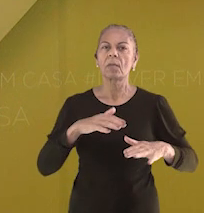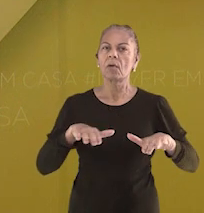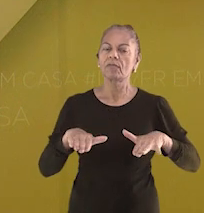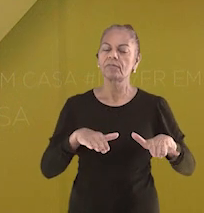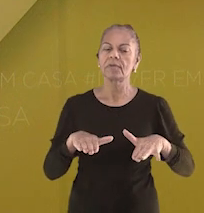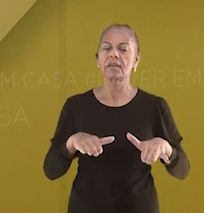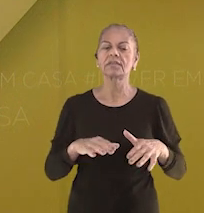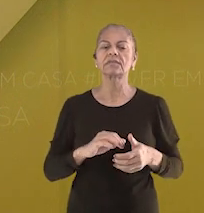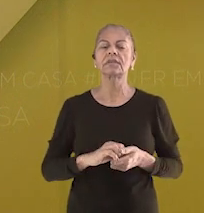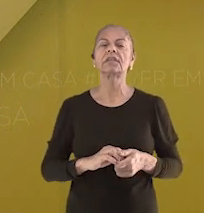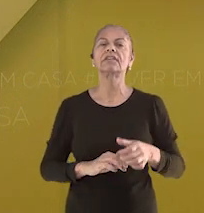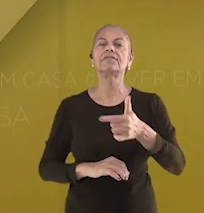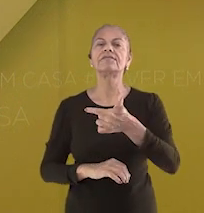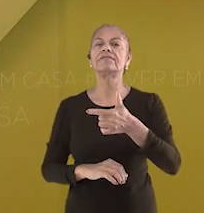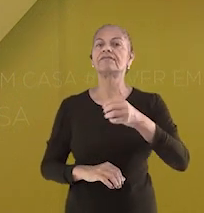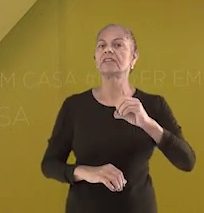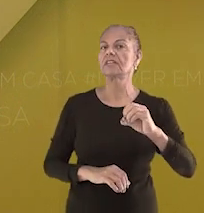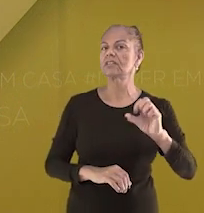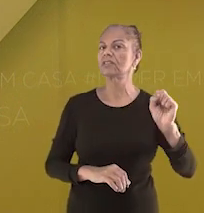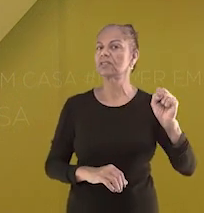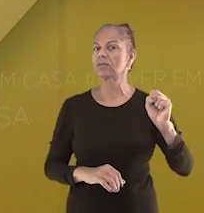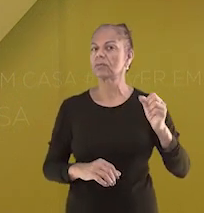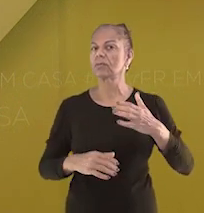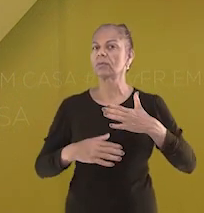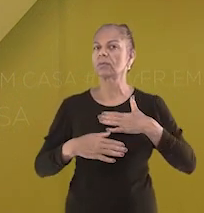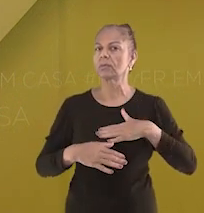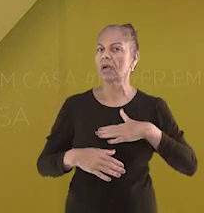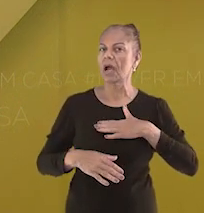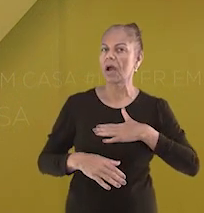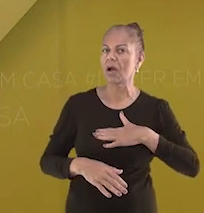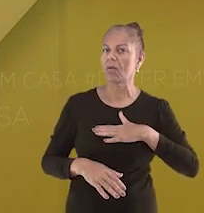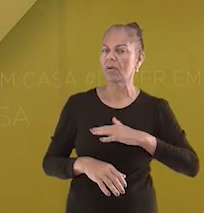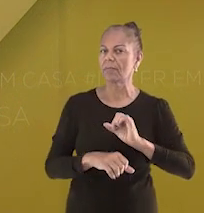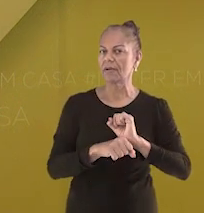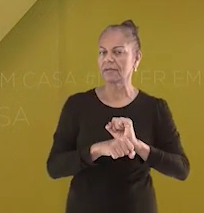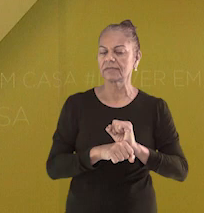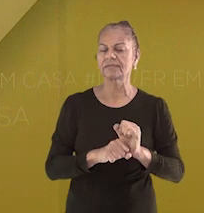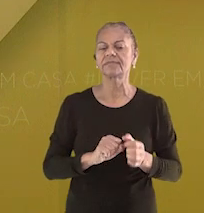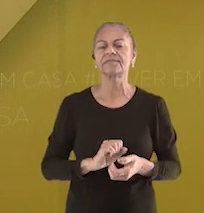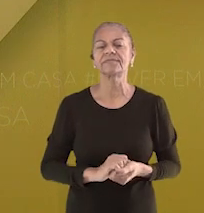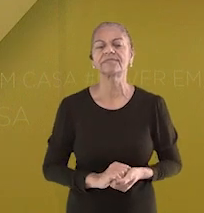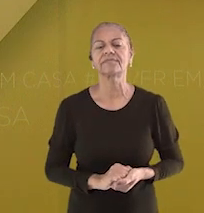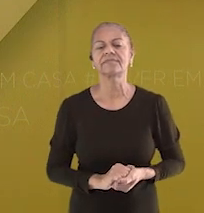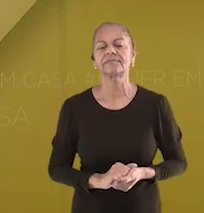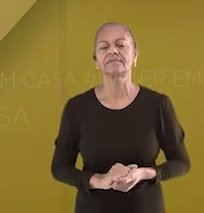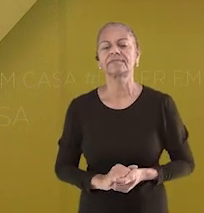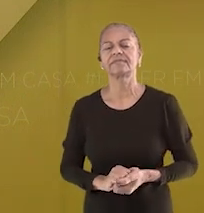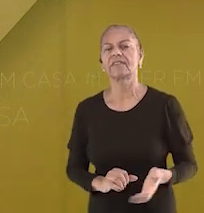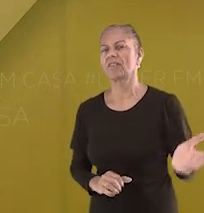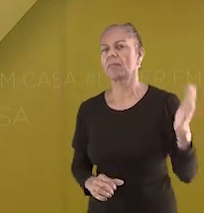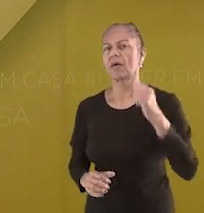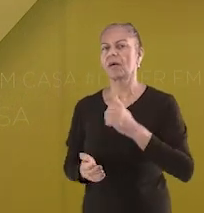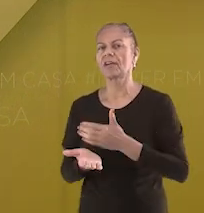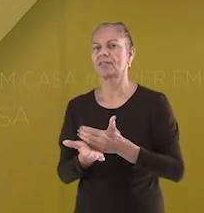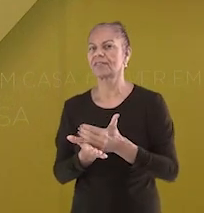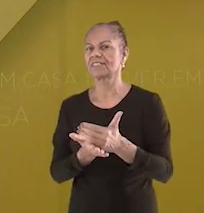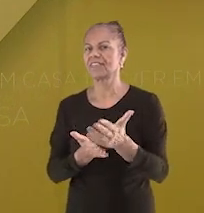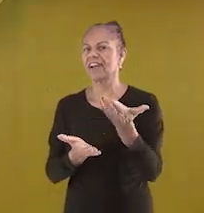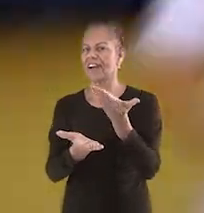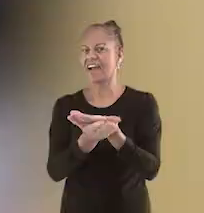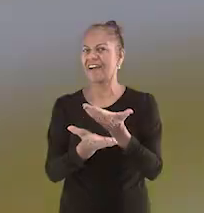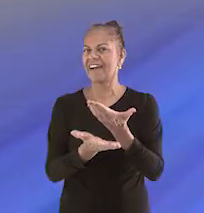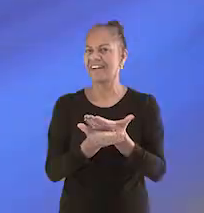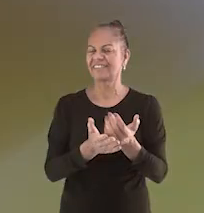próximo exercício, sempre estarei demonstrando a sua execução antes. Bora começar? Partiu, aulão! Vamos?